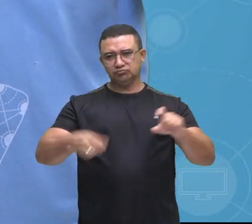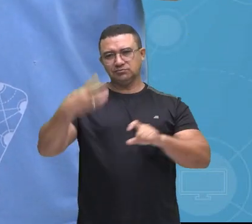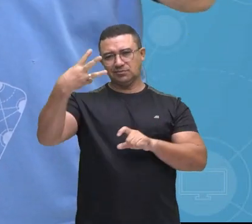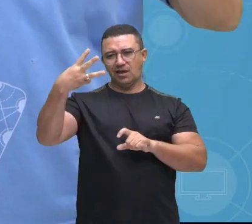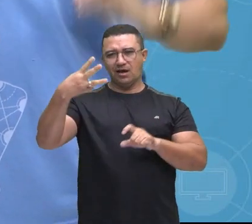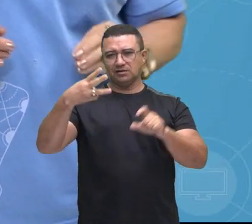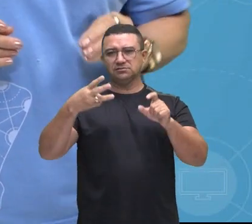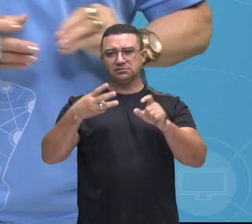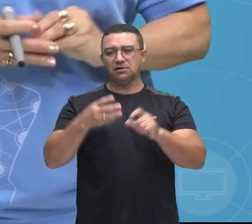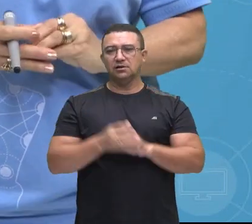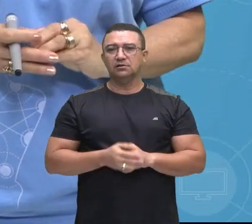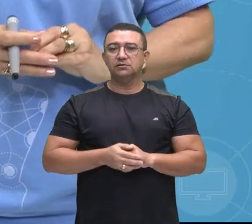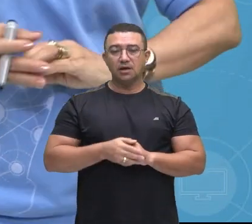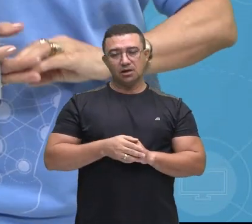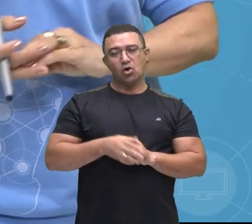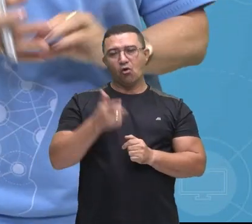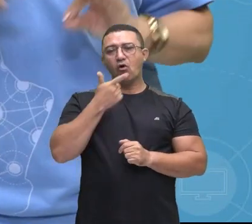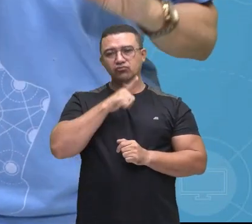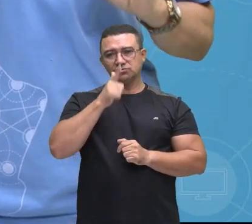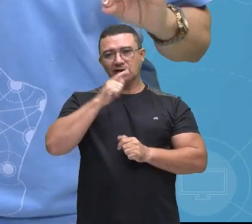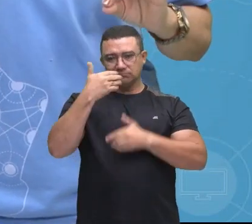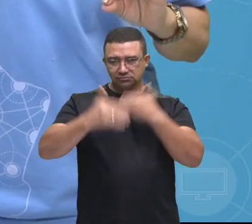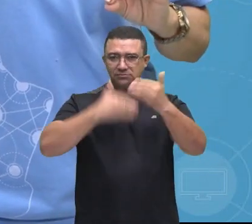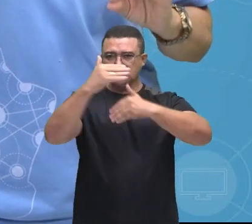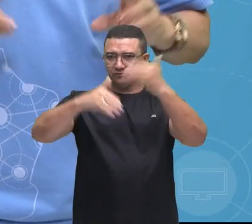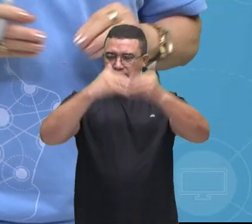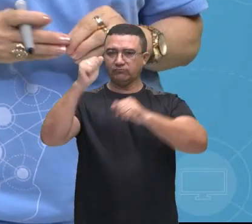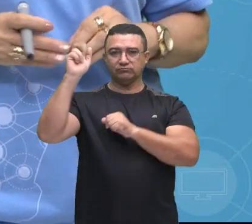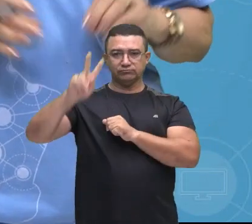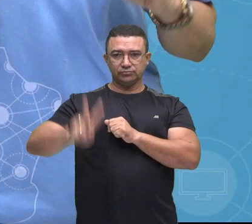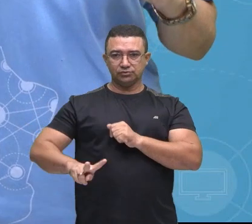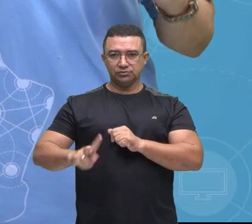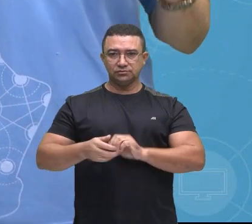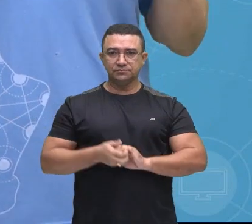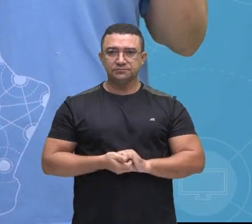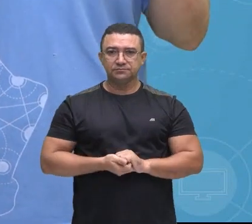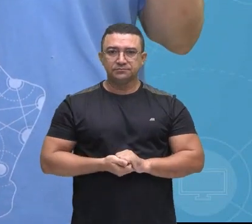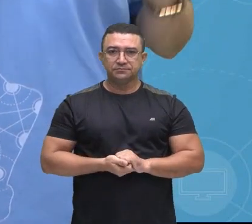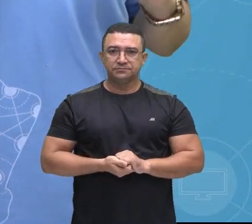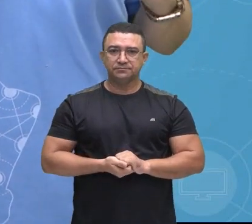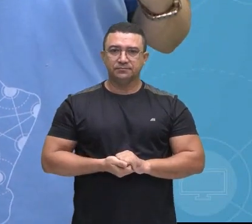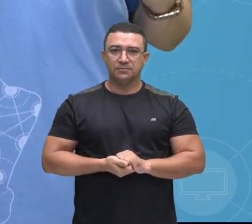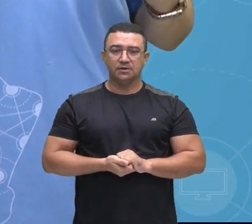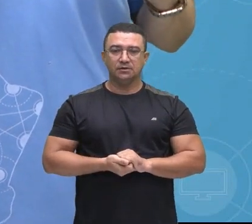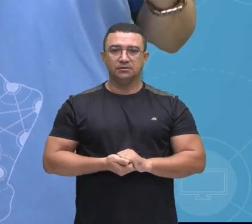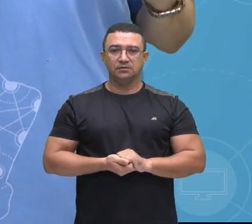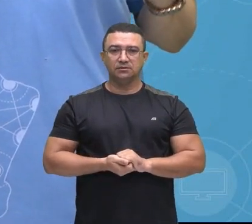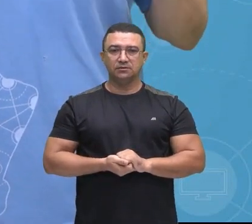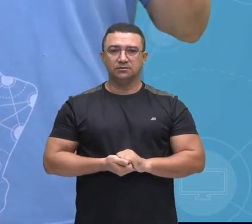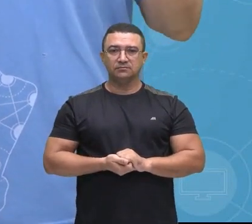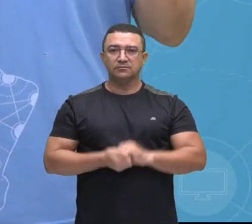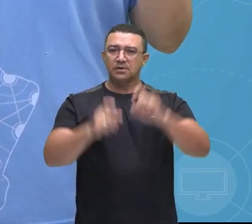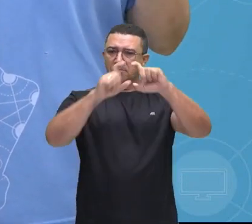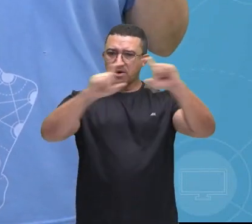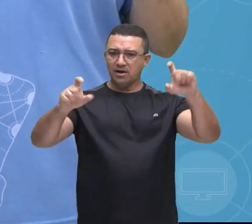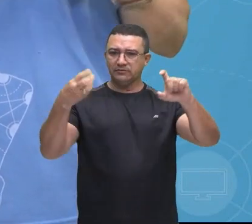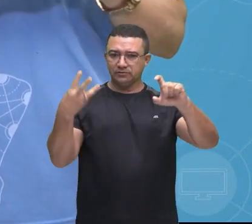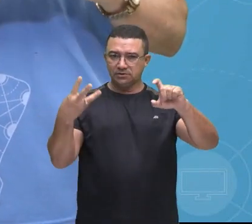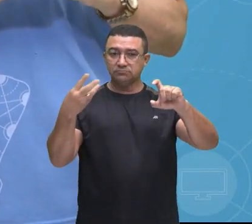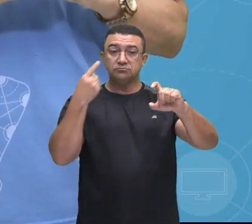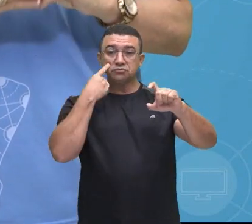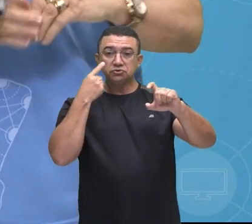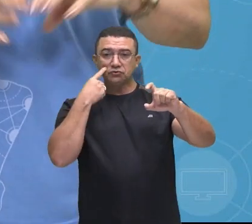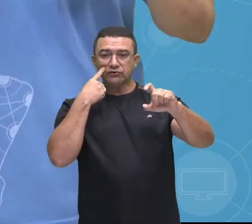aquele parágrafo introdutório. Muito bem, então o terceiro parágrafo. Você vê aí um sinal